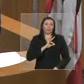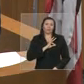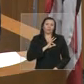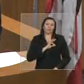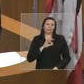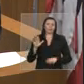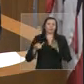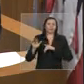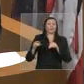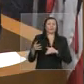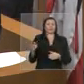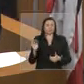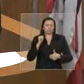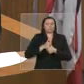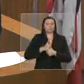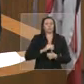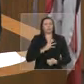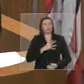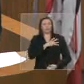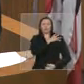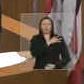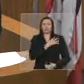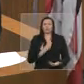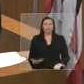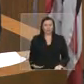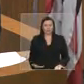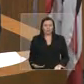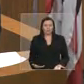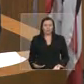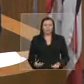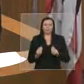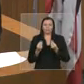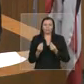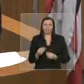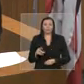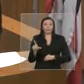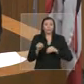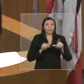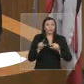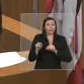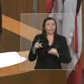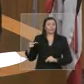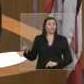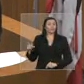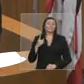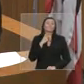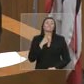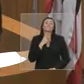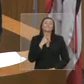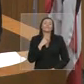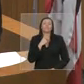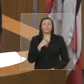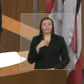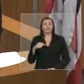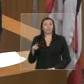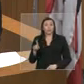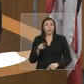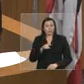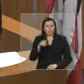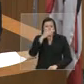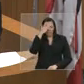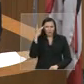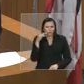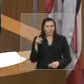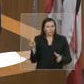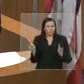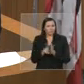gravata, ganhando mais de 14 mil por mês. Todos estranhos aos seus quadros, escolhidos a dedo pelo governador, filiados